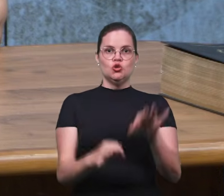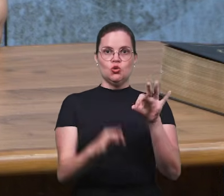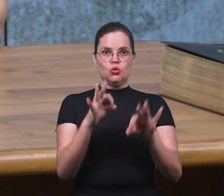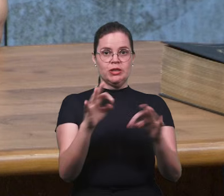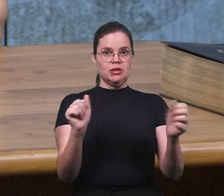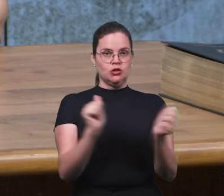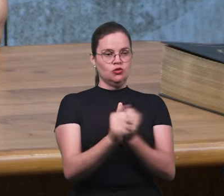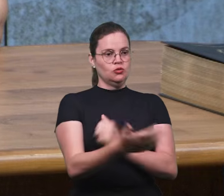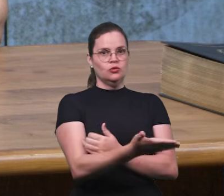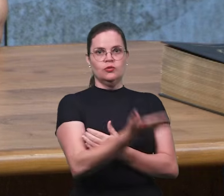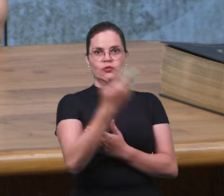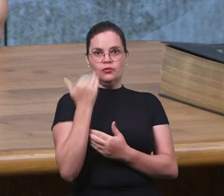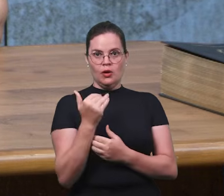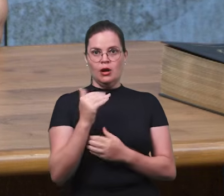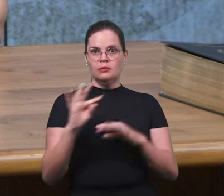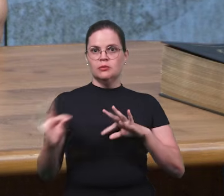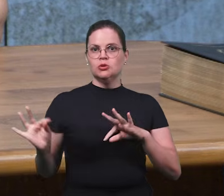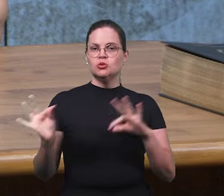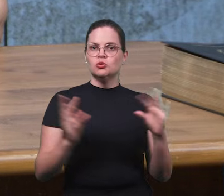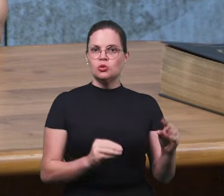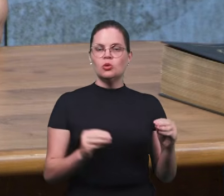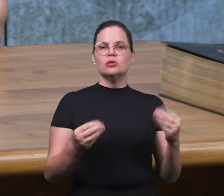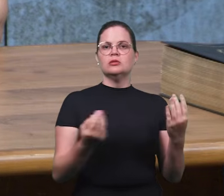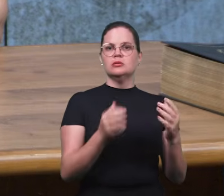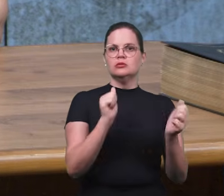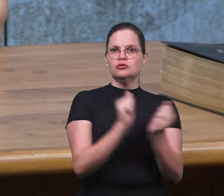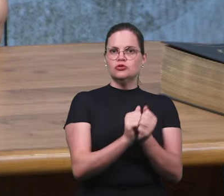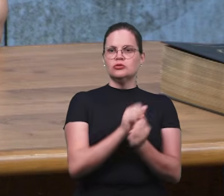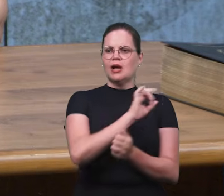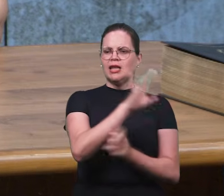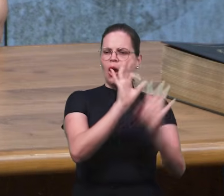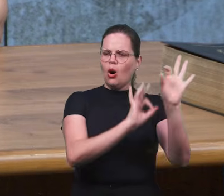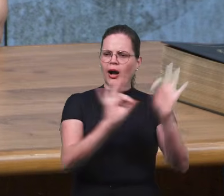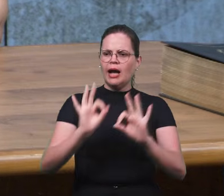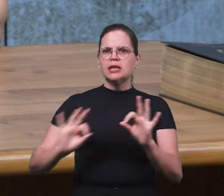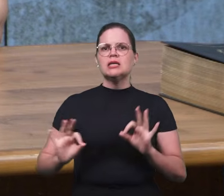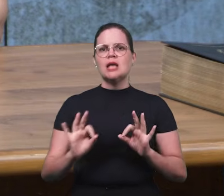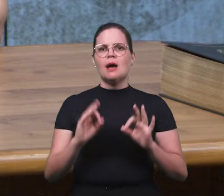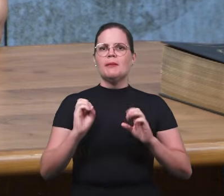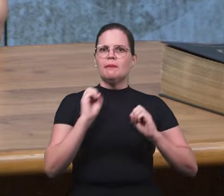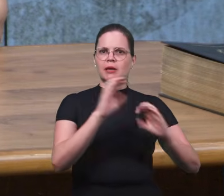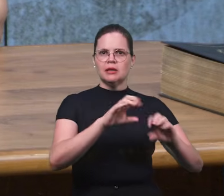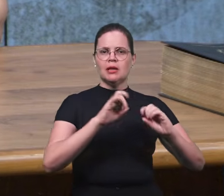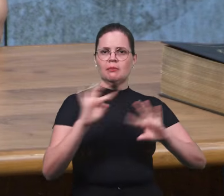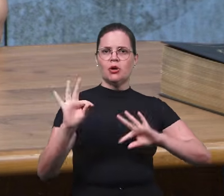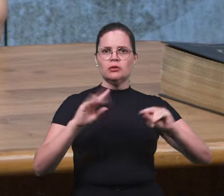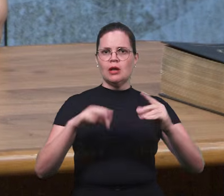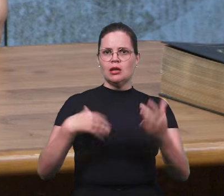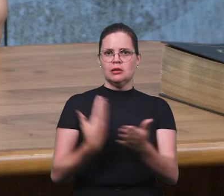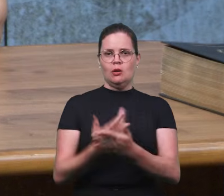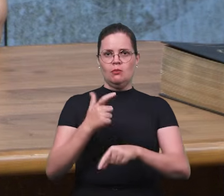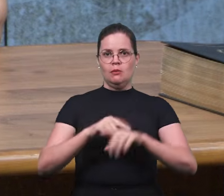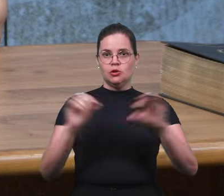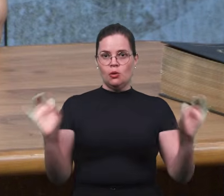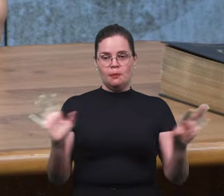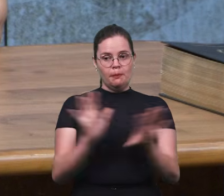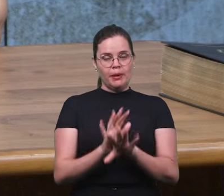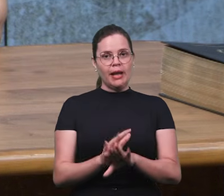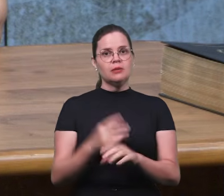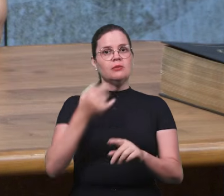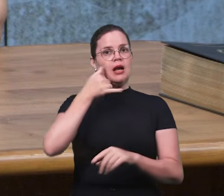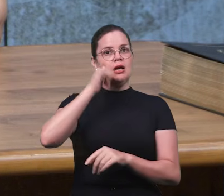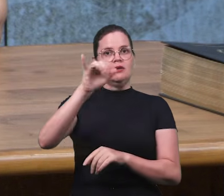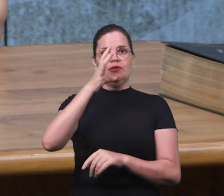que desviemos de nós o ardor da ira do nosso Deus por esta causa. Porém,